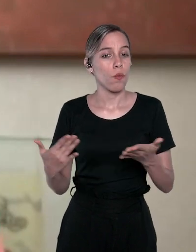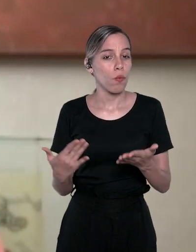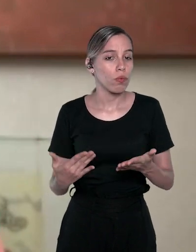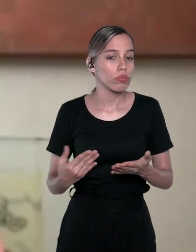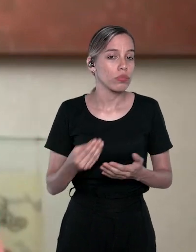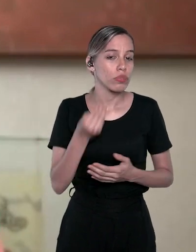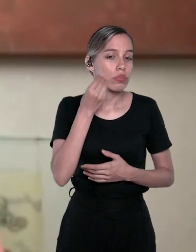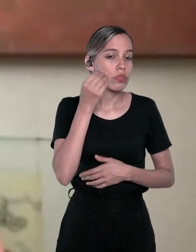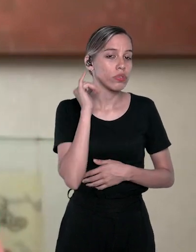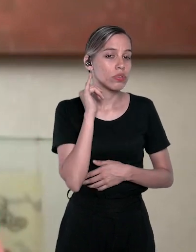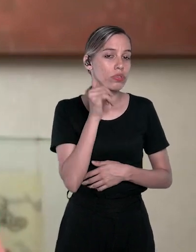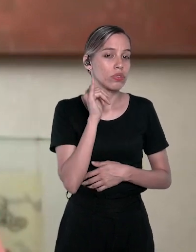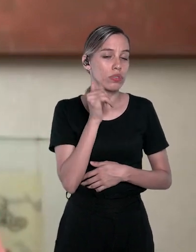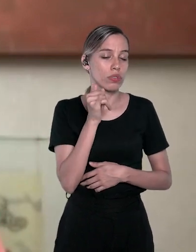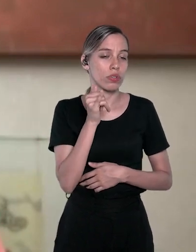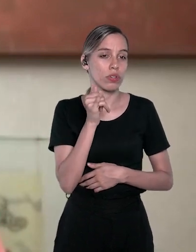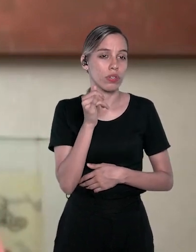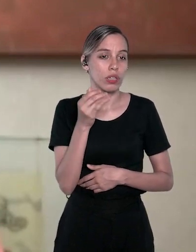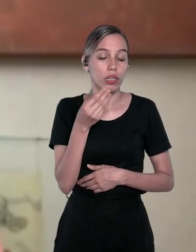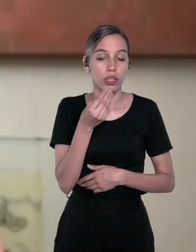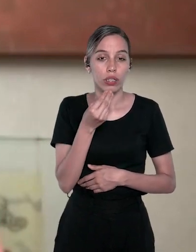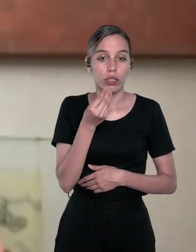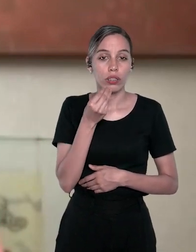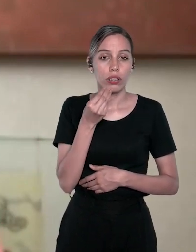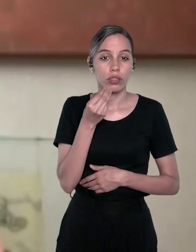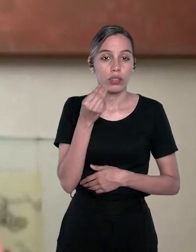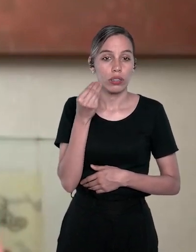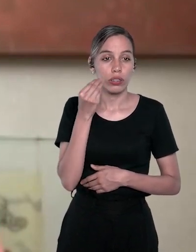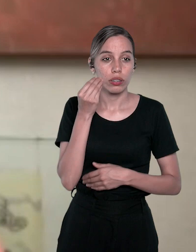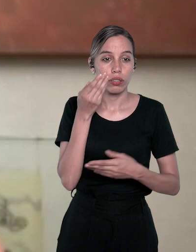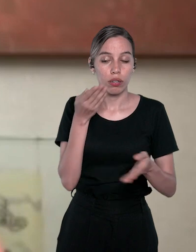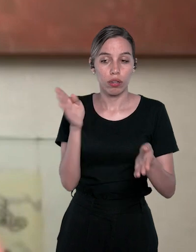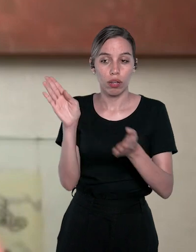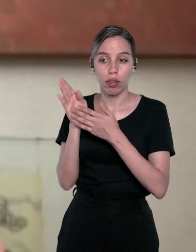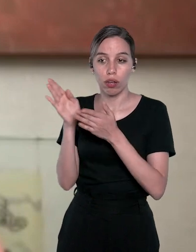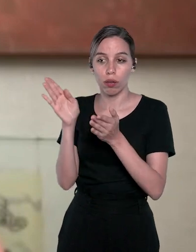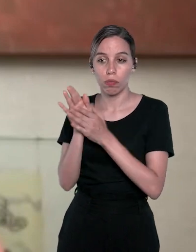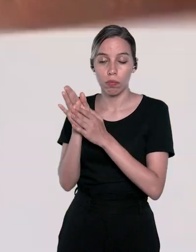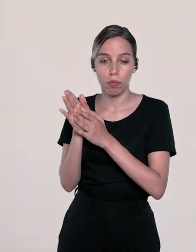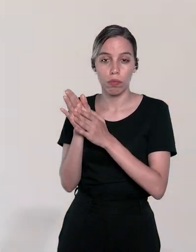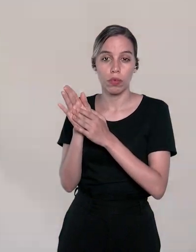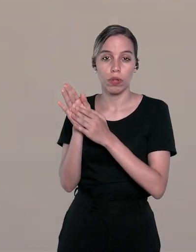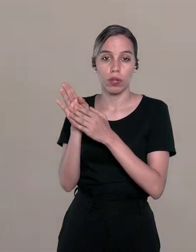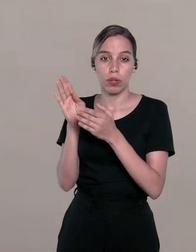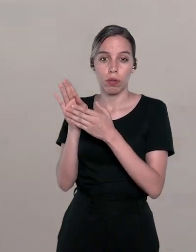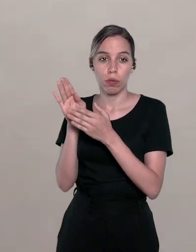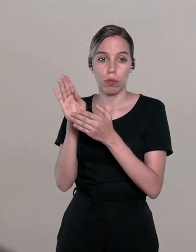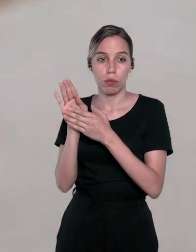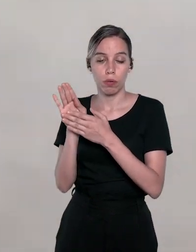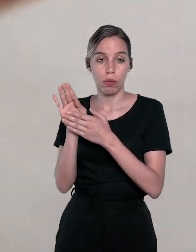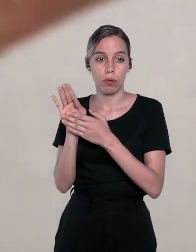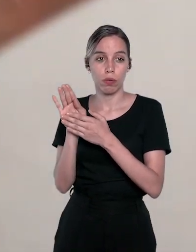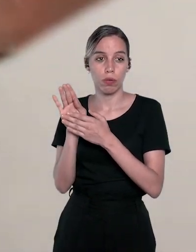Urge agora recontá-la, feita promessa à luz do sol americano.